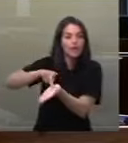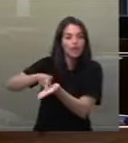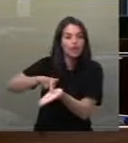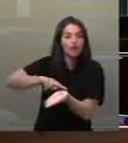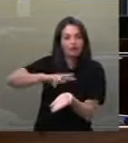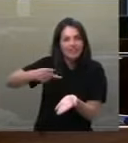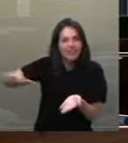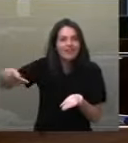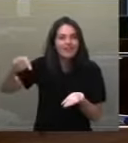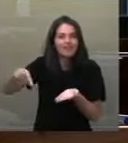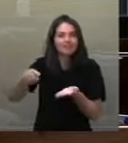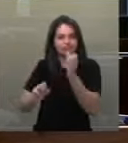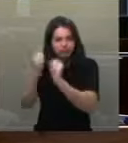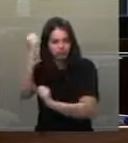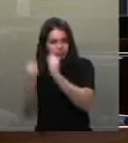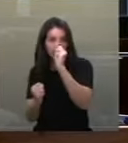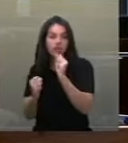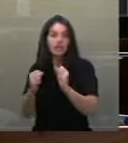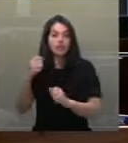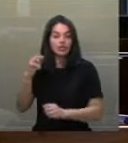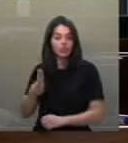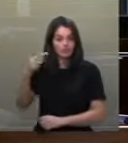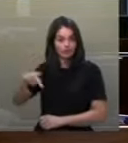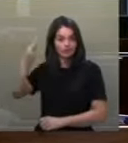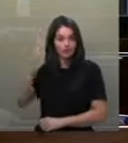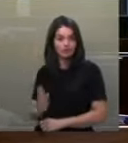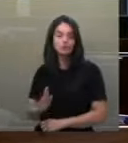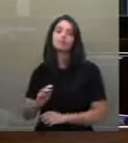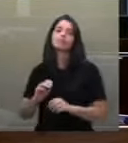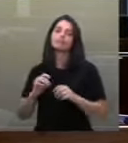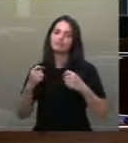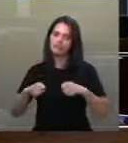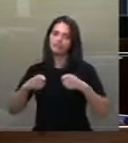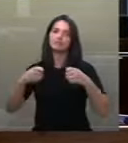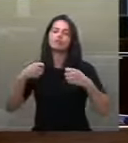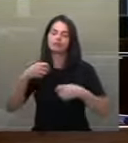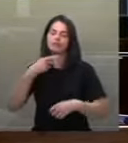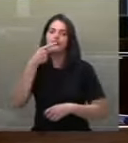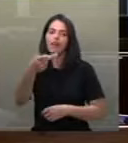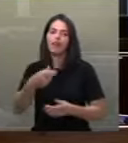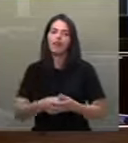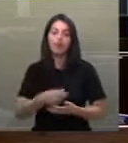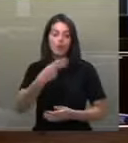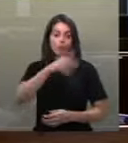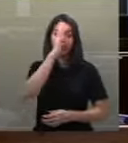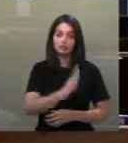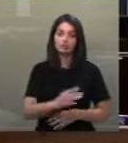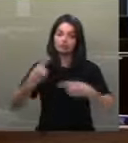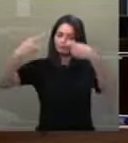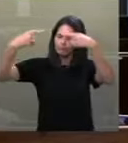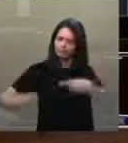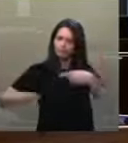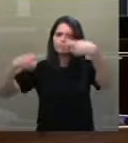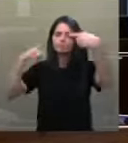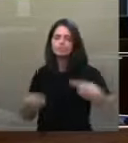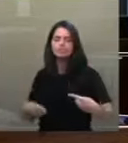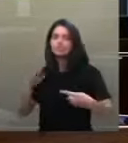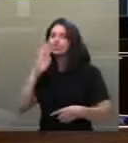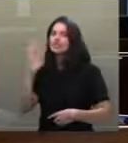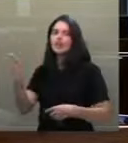no Brasil, pode-se afirmar que o ambiente é de competição direta entre as refinarias da